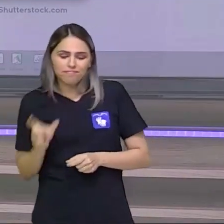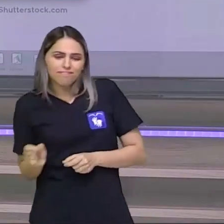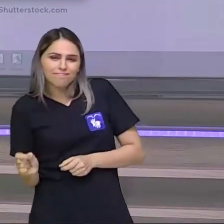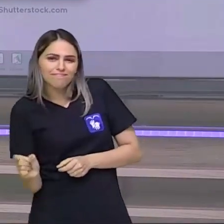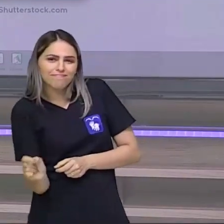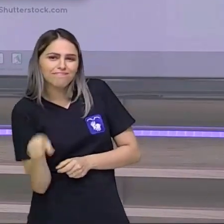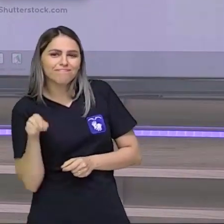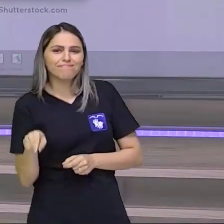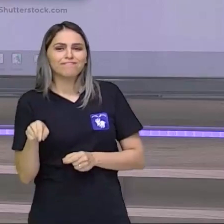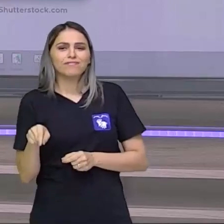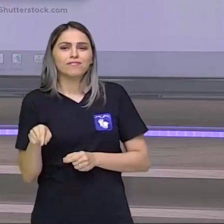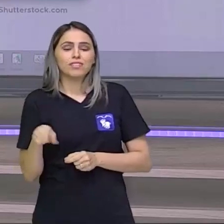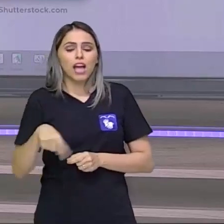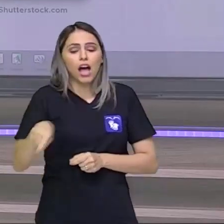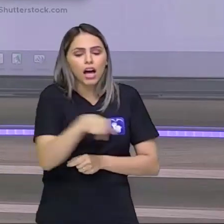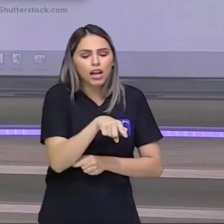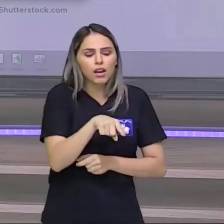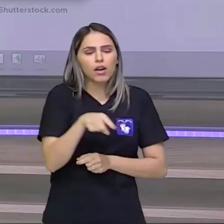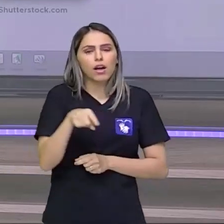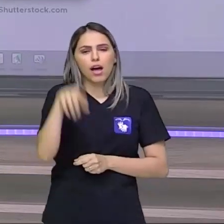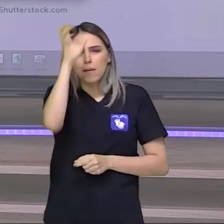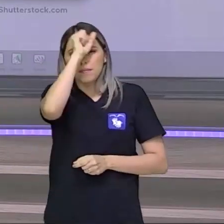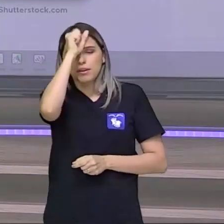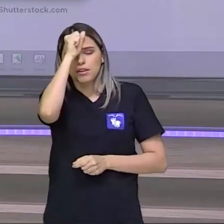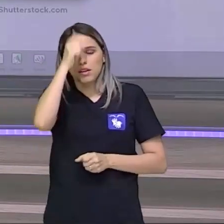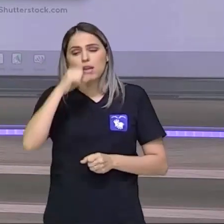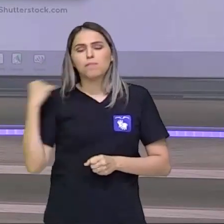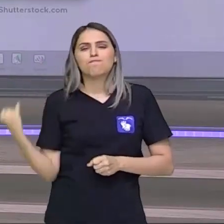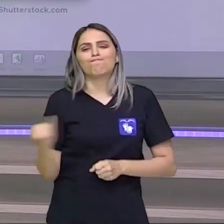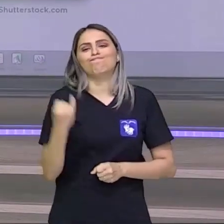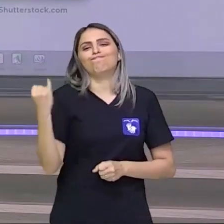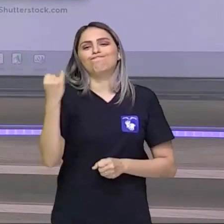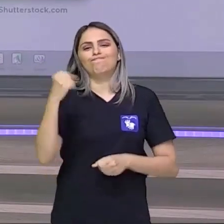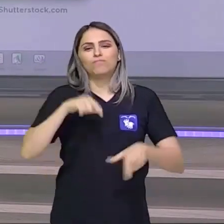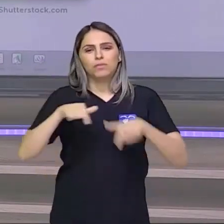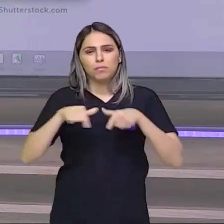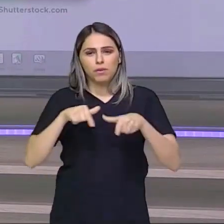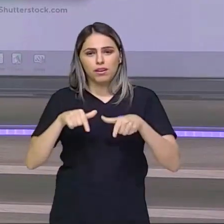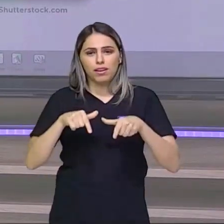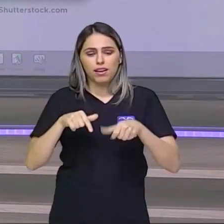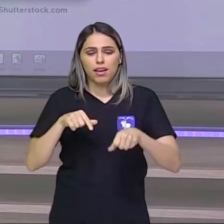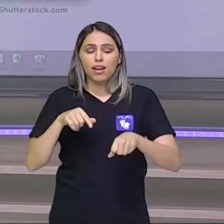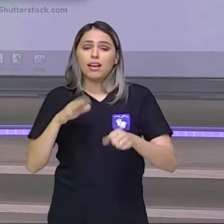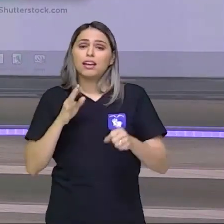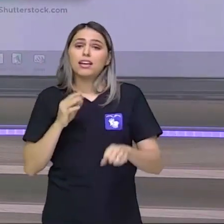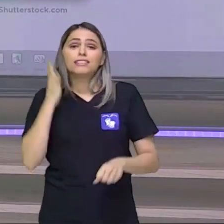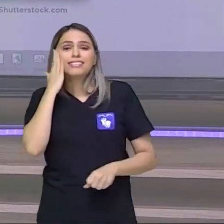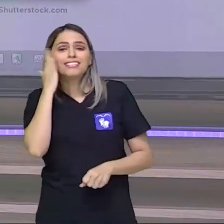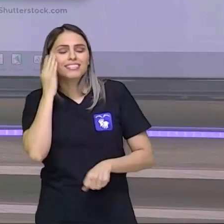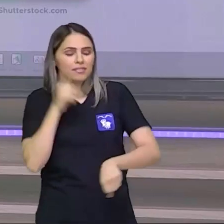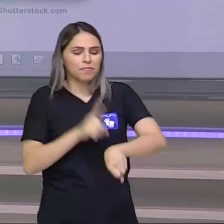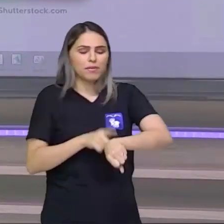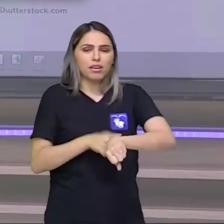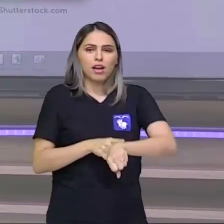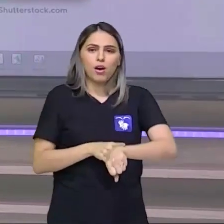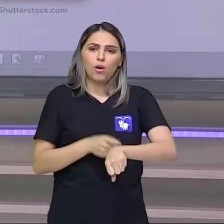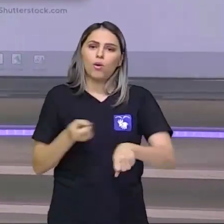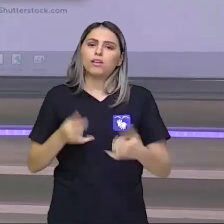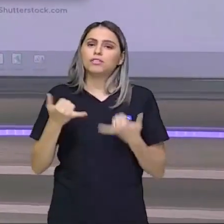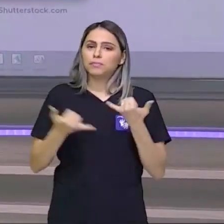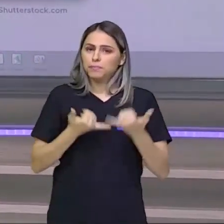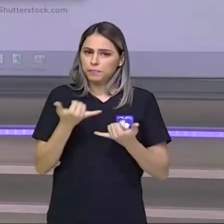dois, eles aprenderam o quê? Que é importante nós trabalharmos e nós sabermos a hora de nós nos